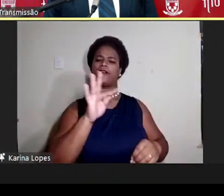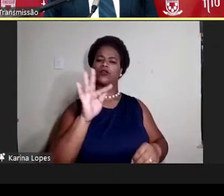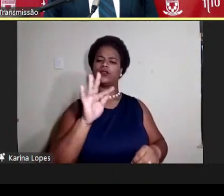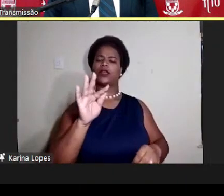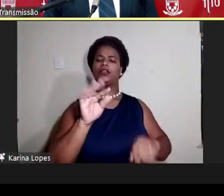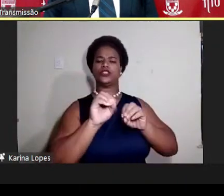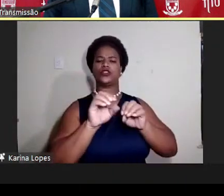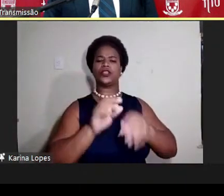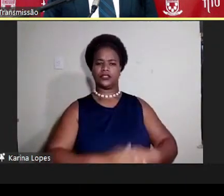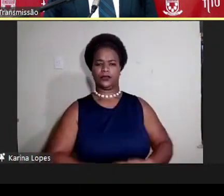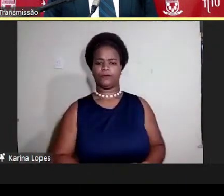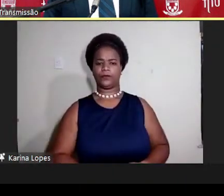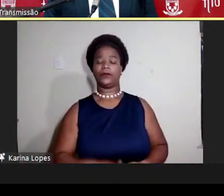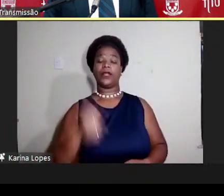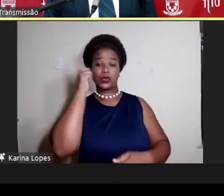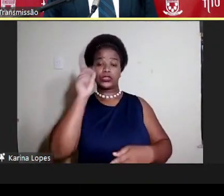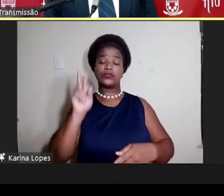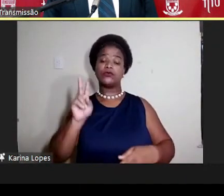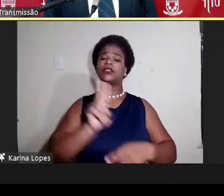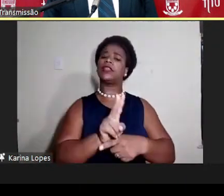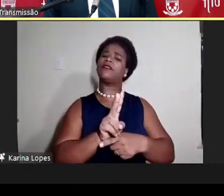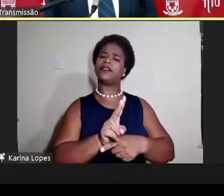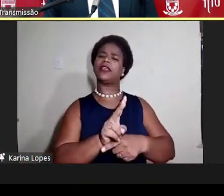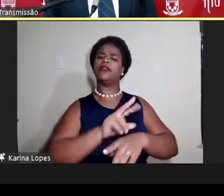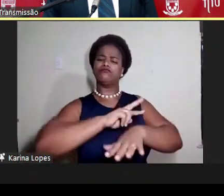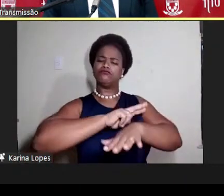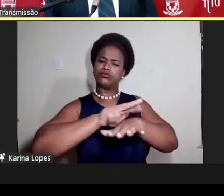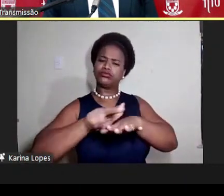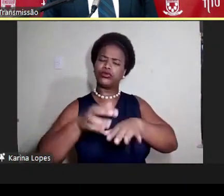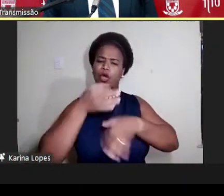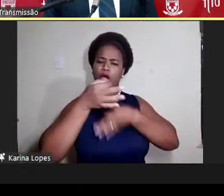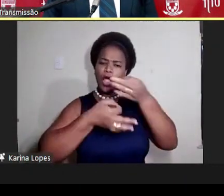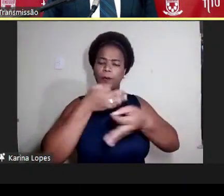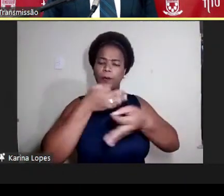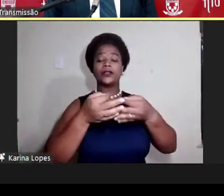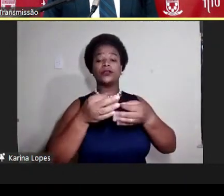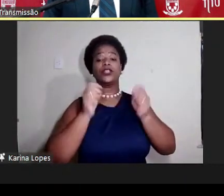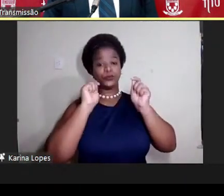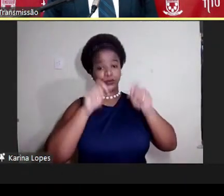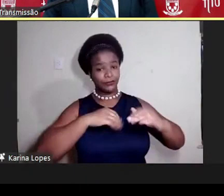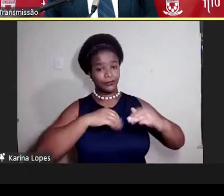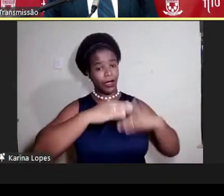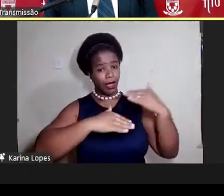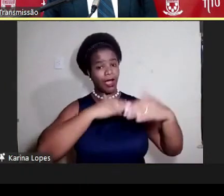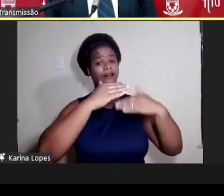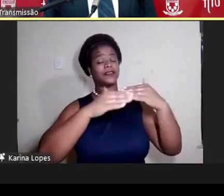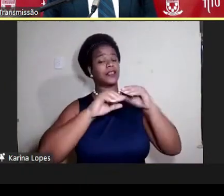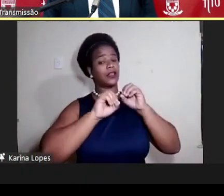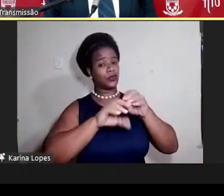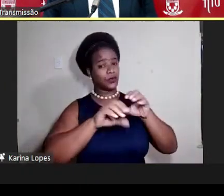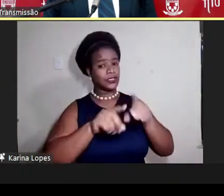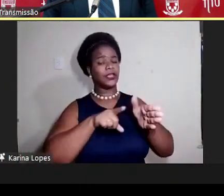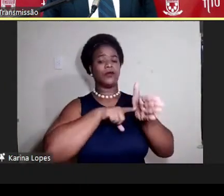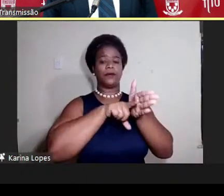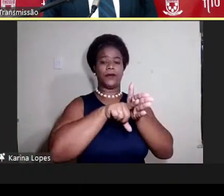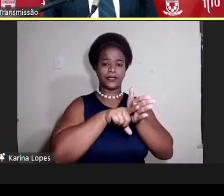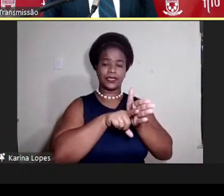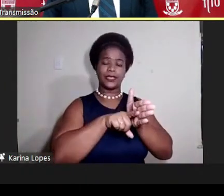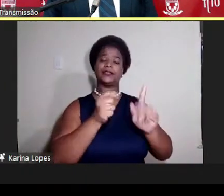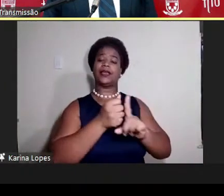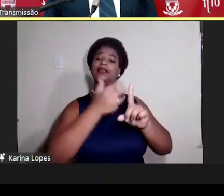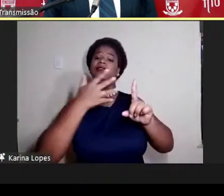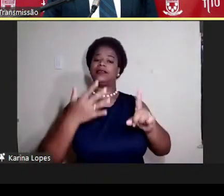grande capacidade de argumentação, que só poderíamos avançar no ensino, na pesquisa e na extensão